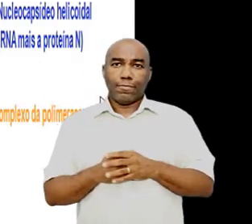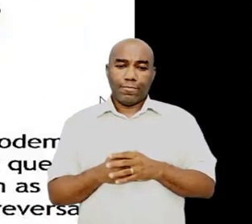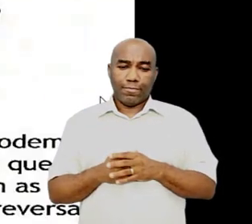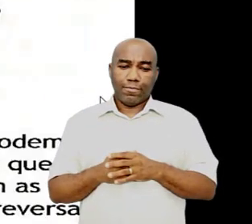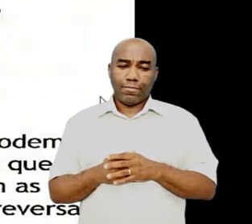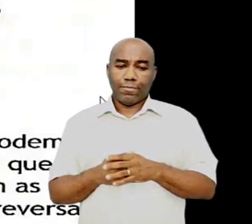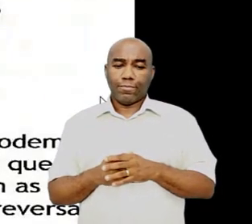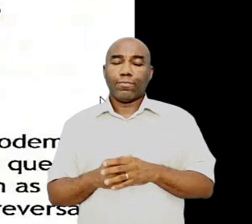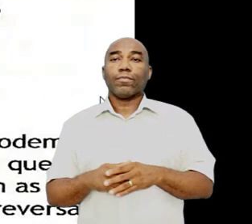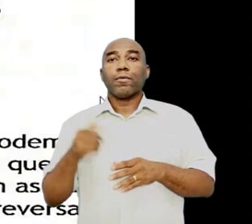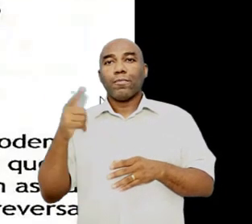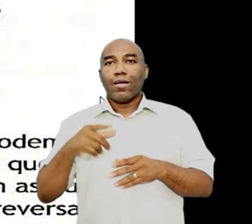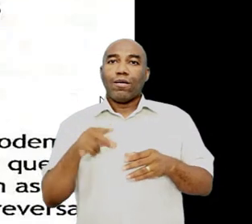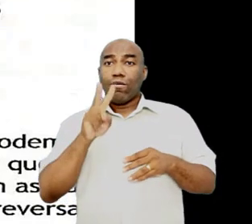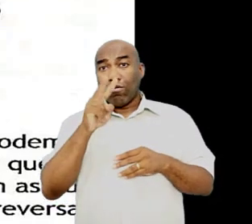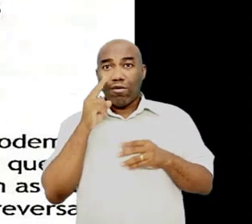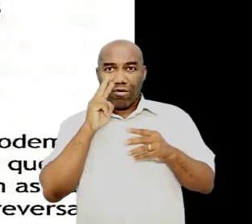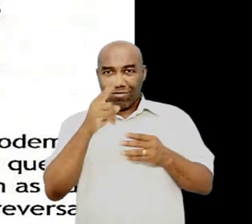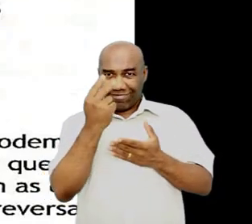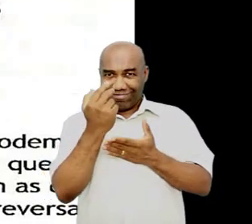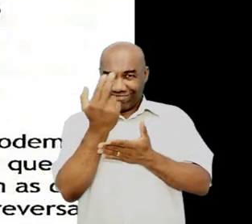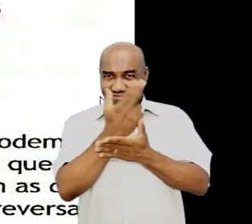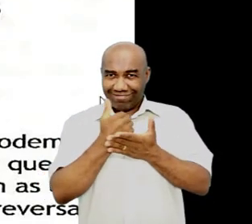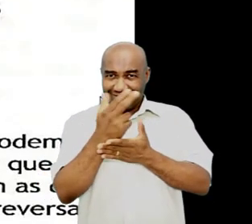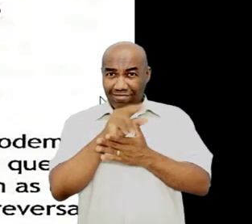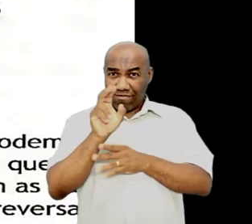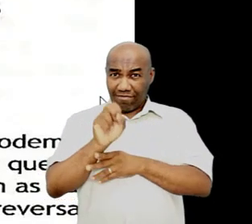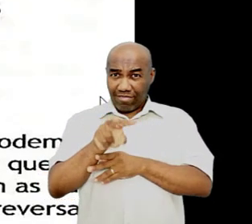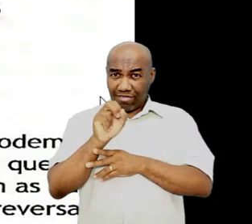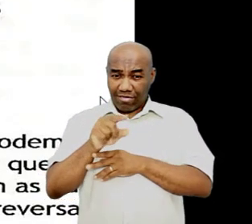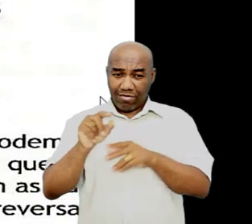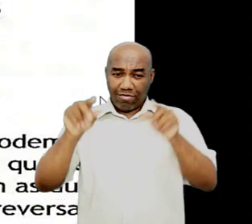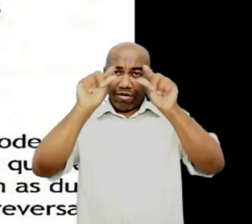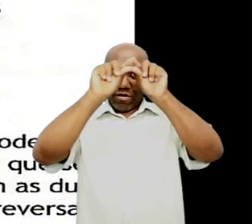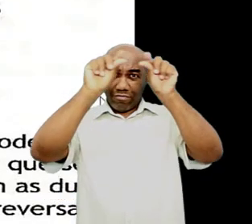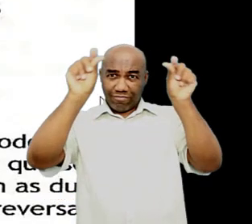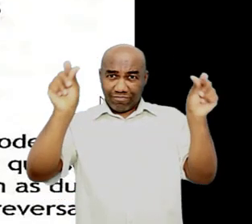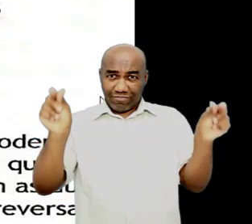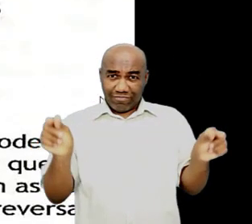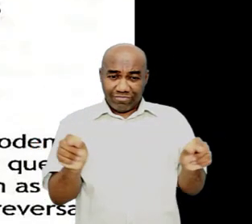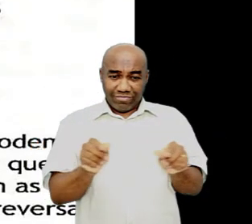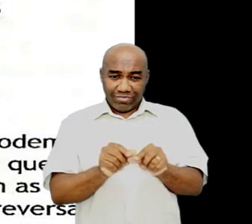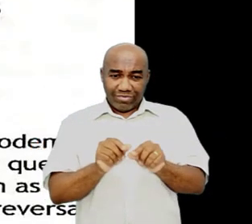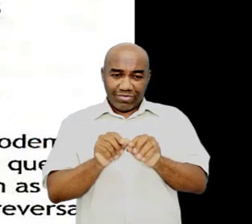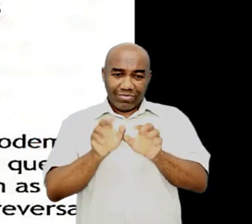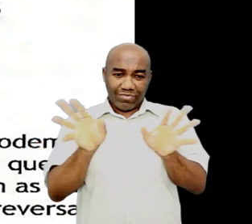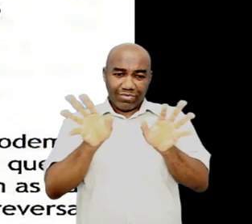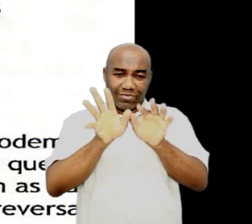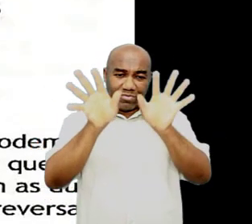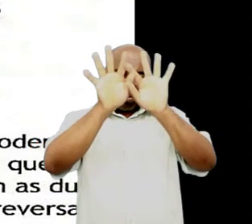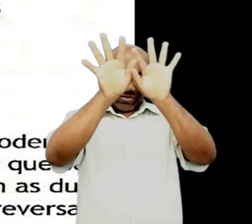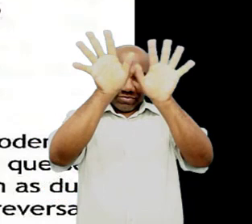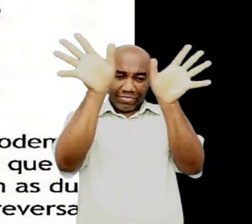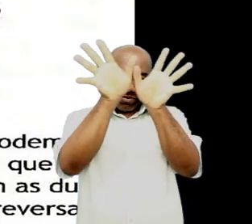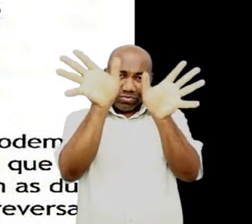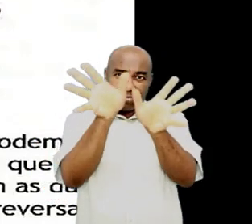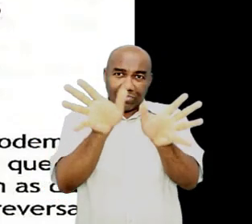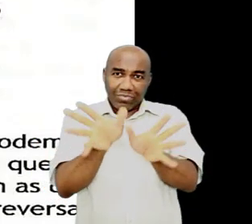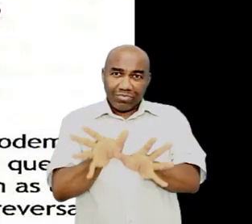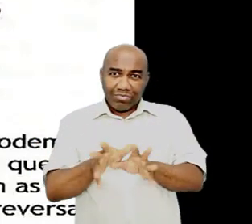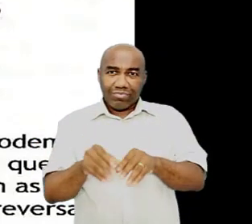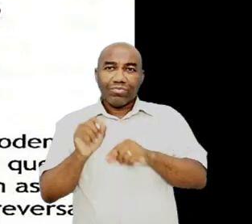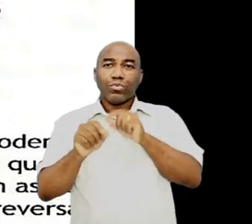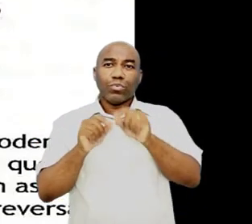Caramba, professor. Olha esse vírus. Capsulado. Capsulado. Repare uma coisa interessante. Esse vírus